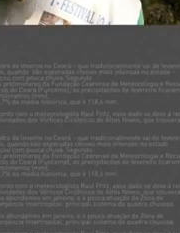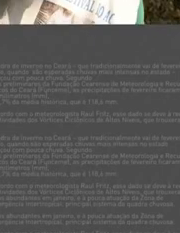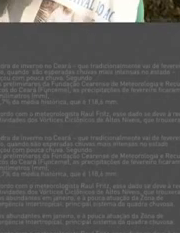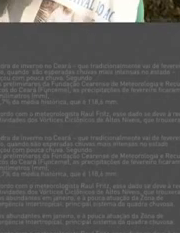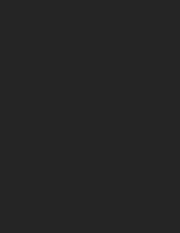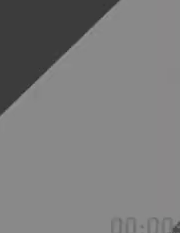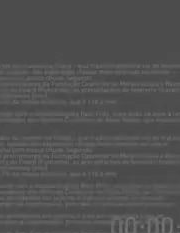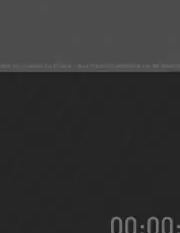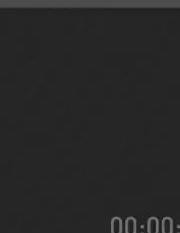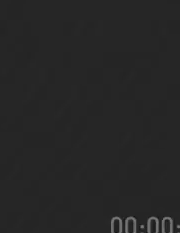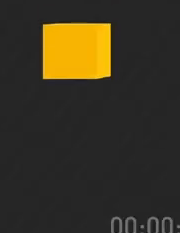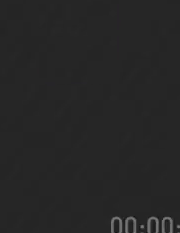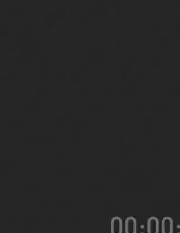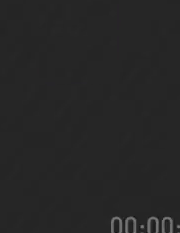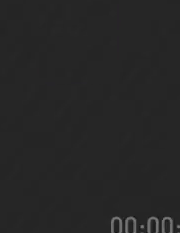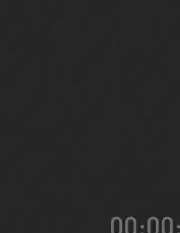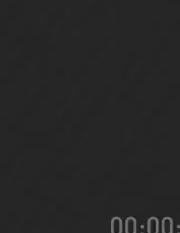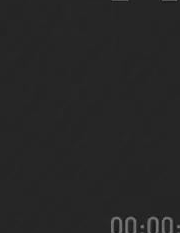ae